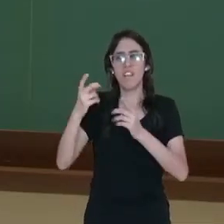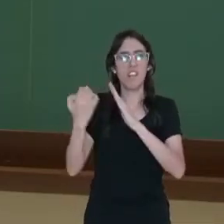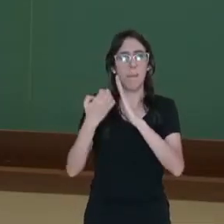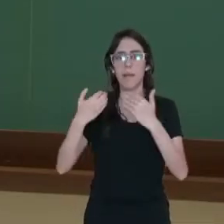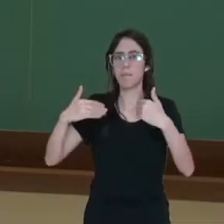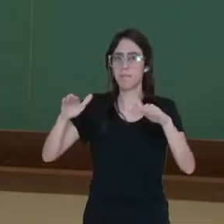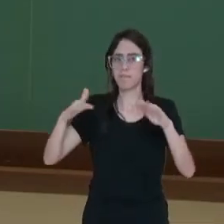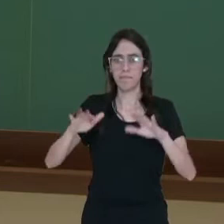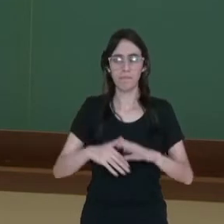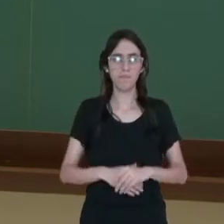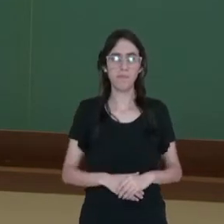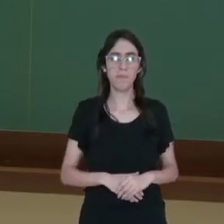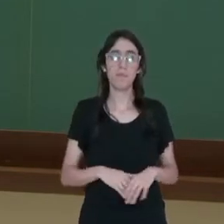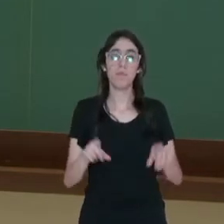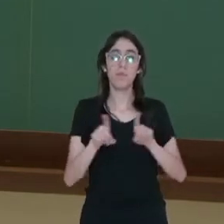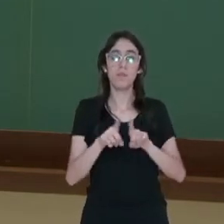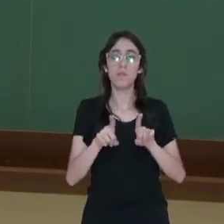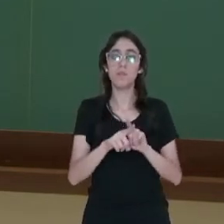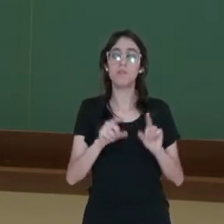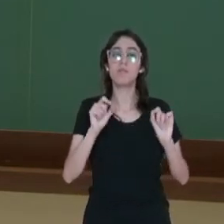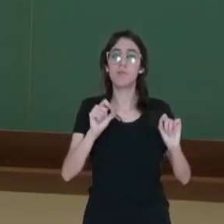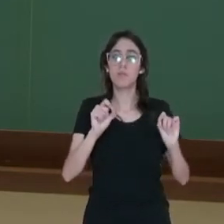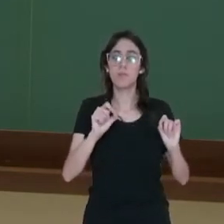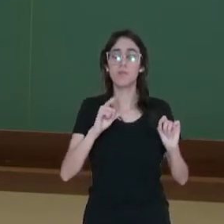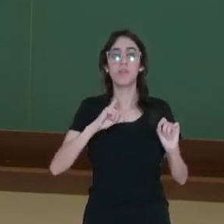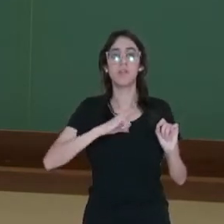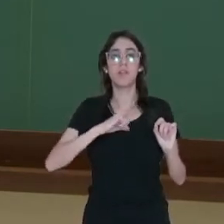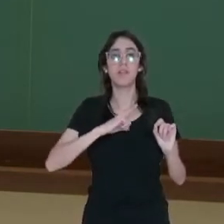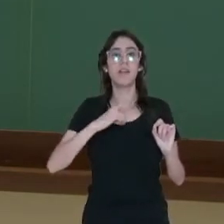mudanças foi a adoção maior ainda de políticas